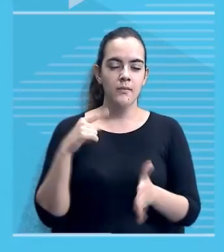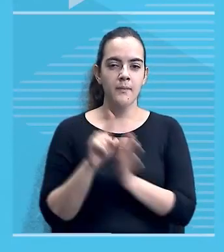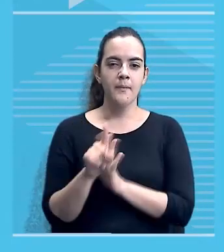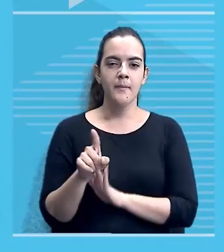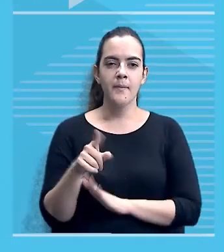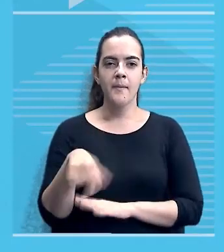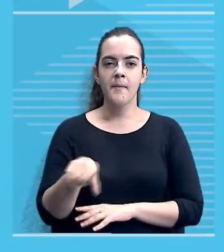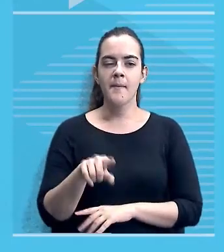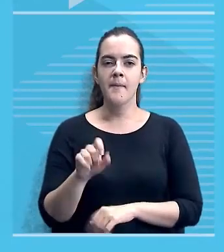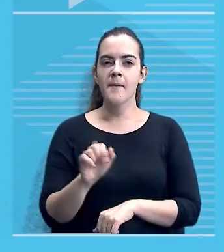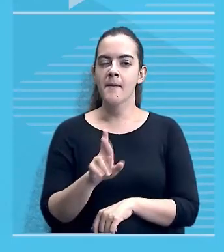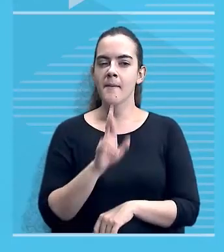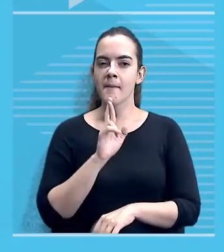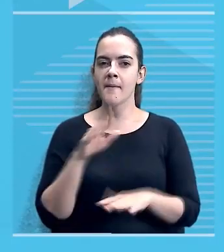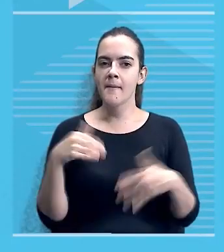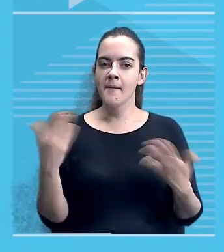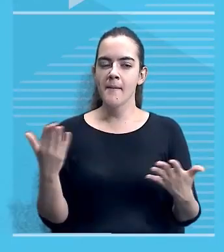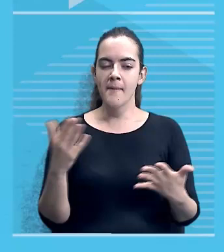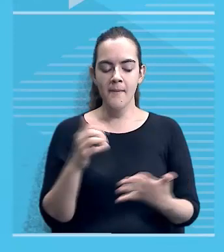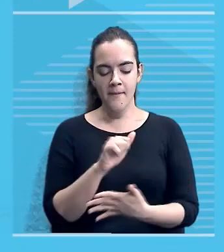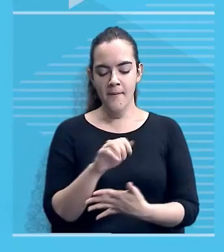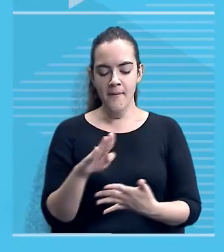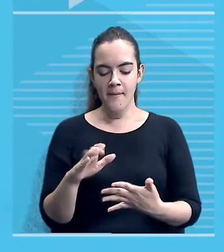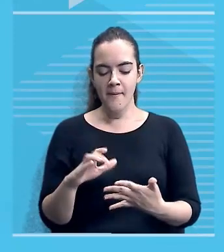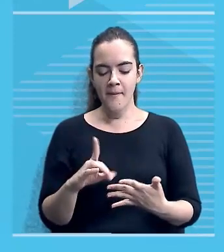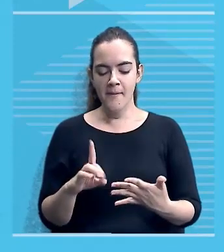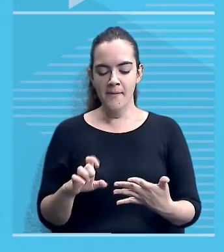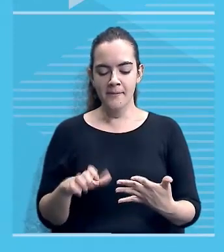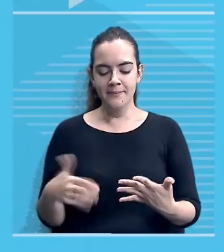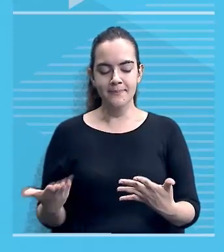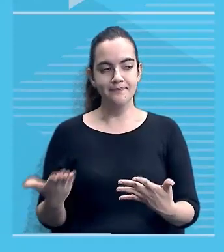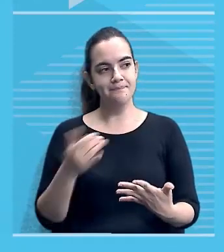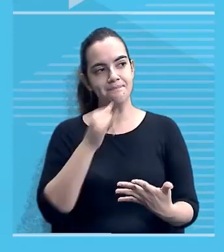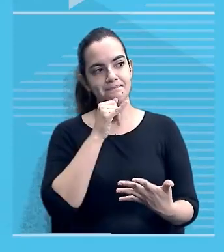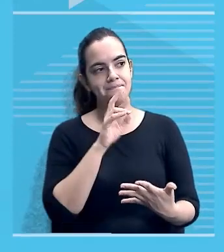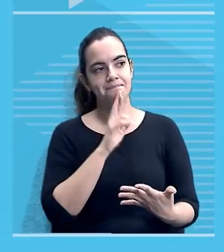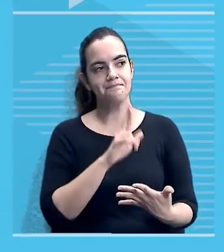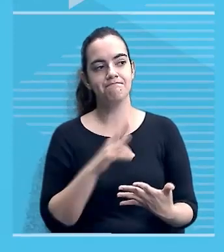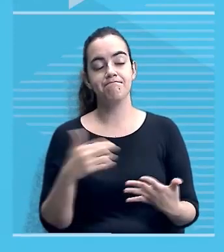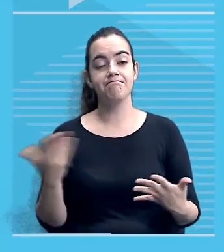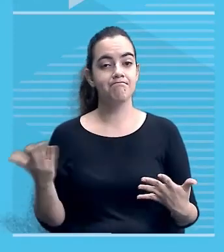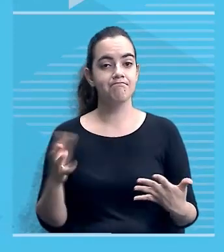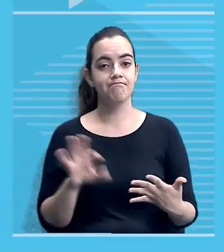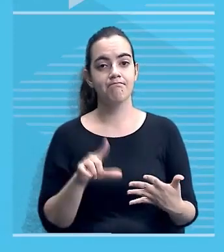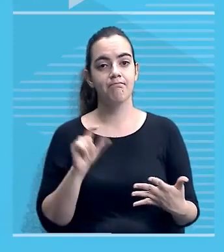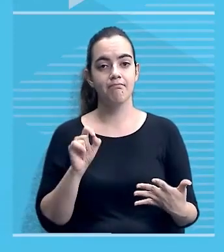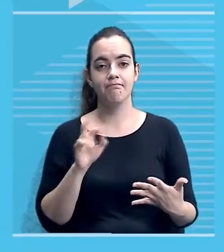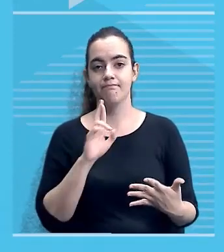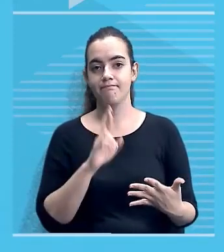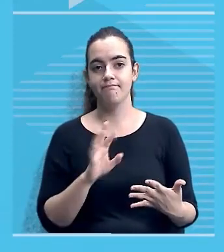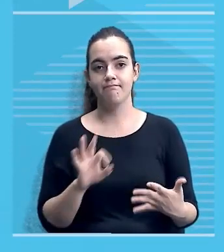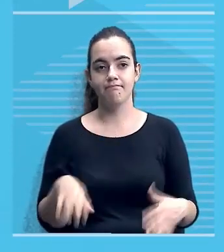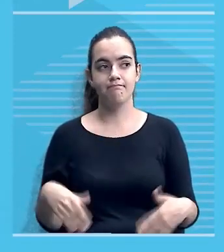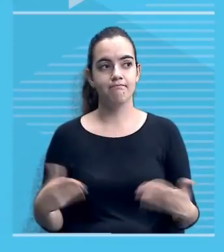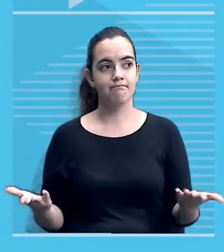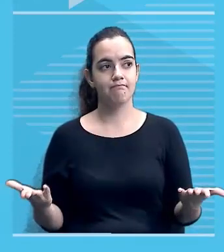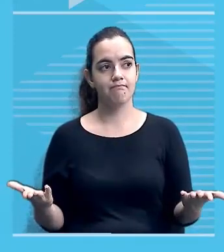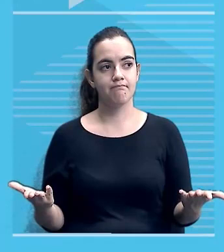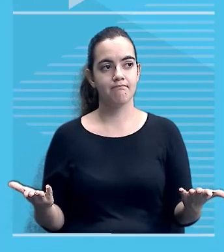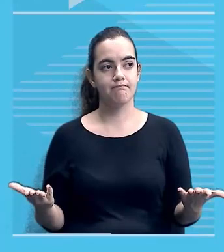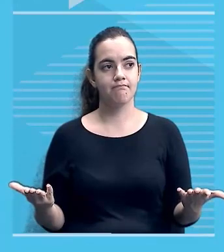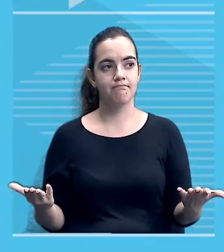5 e 6 e São João do Arraial qual alternativa correta aí para nossa primeira questão